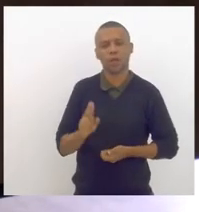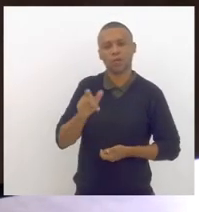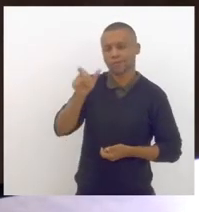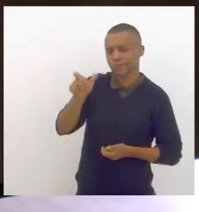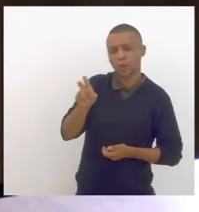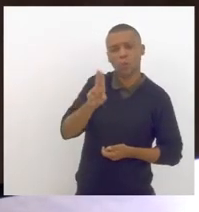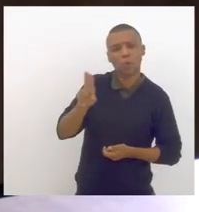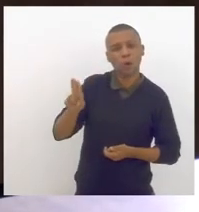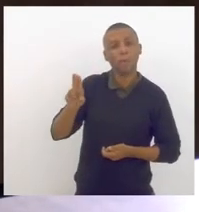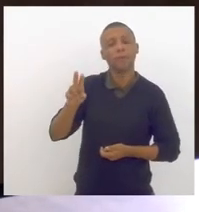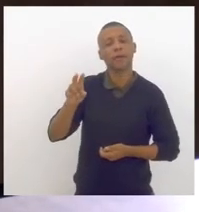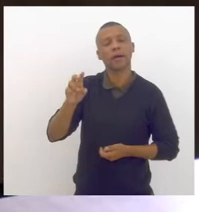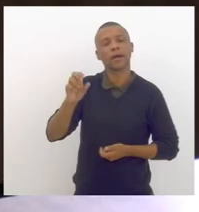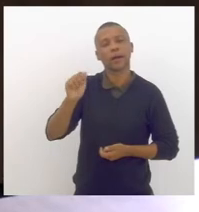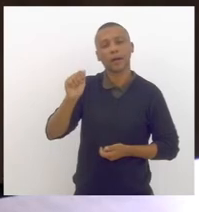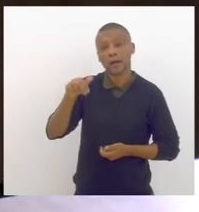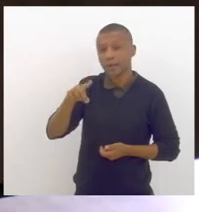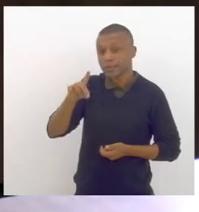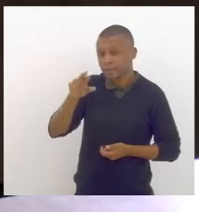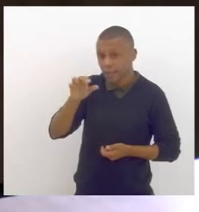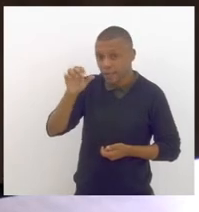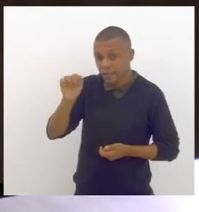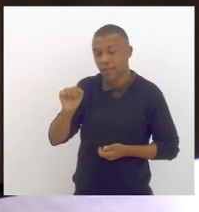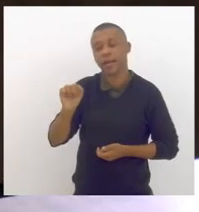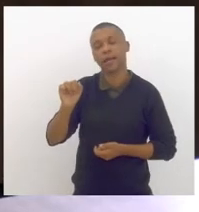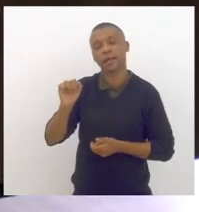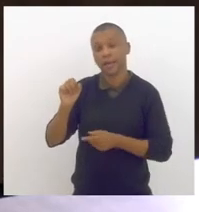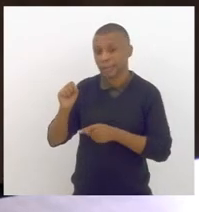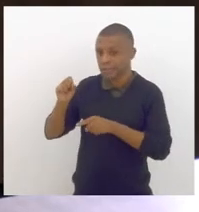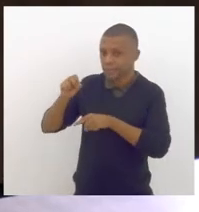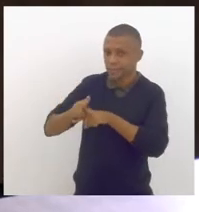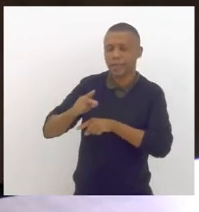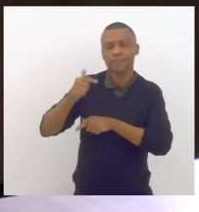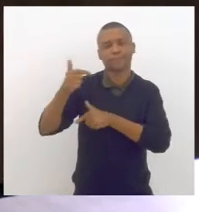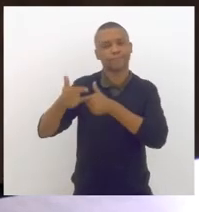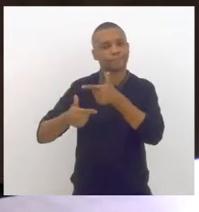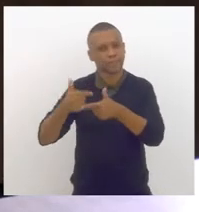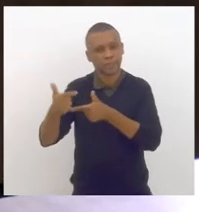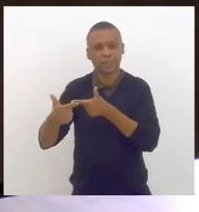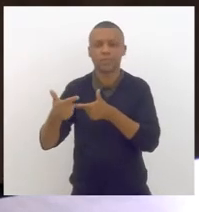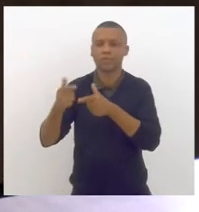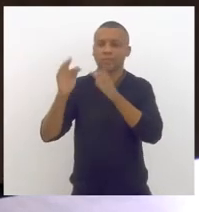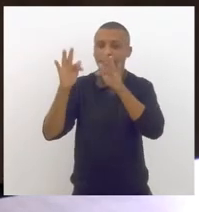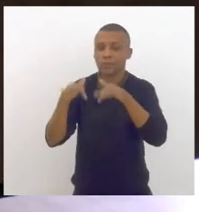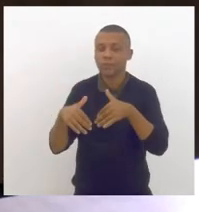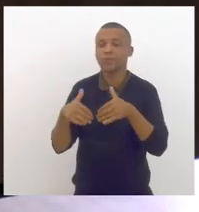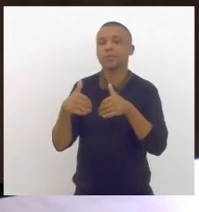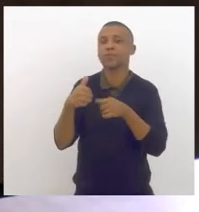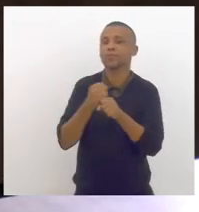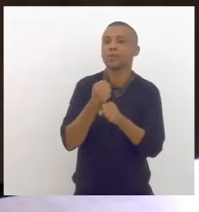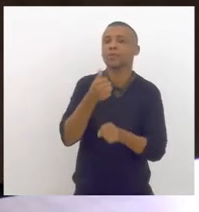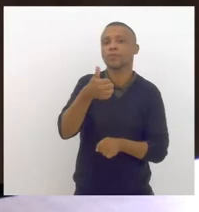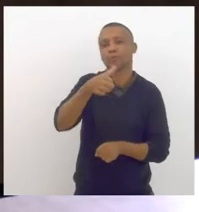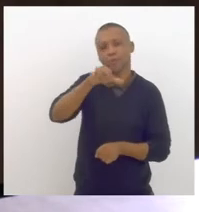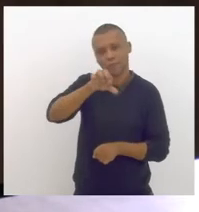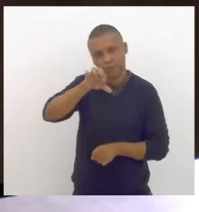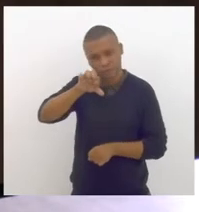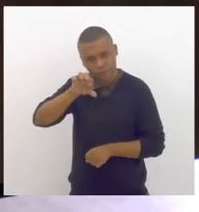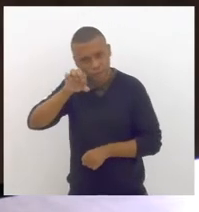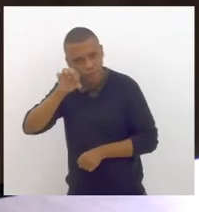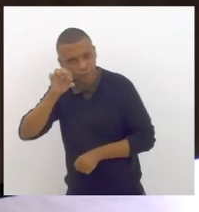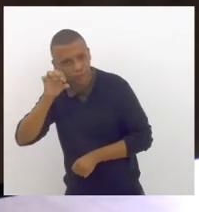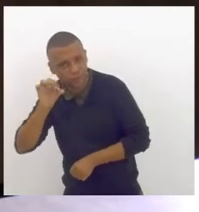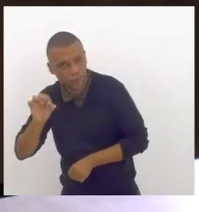na Defensoria no finalzinho da década de 90, ele se notabiliza também pelas suas ações,